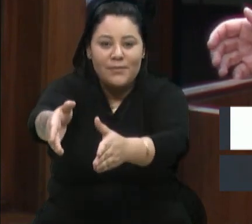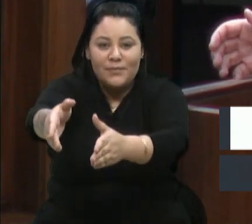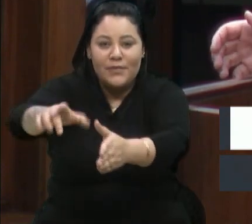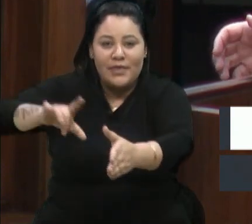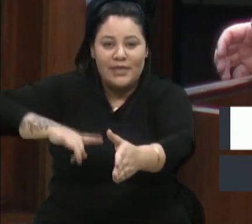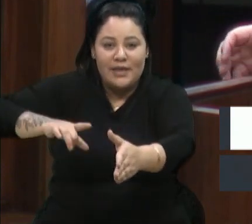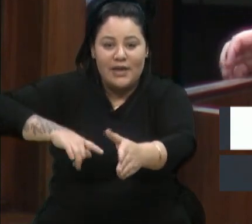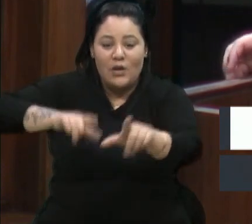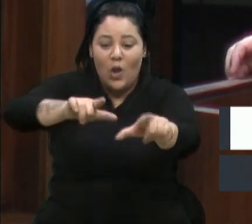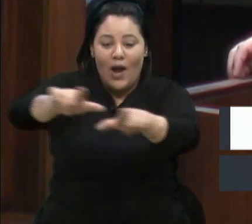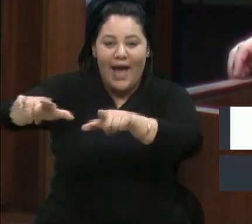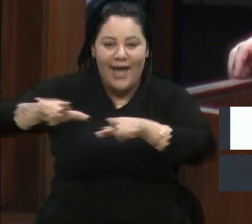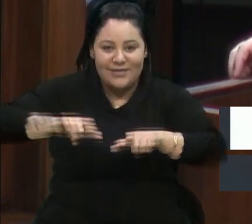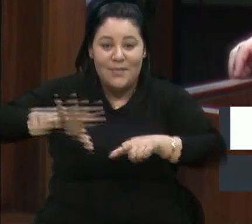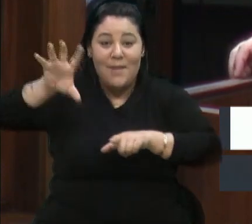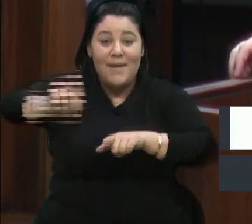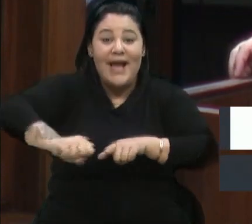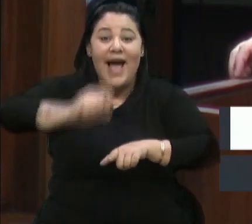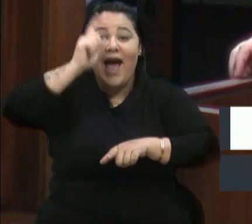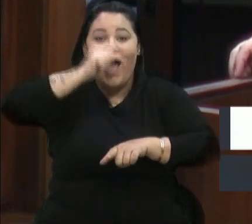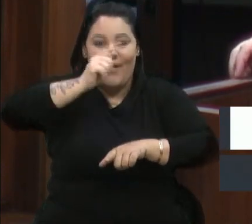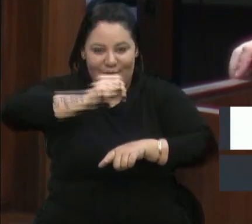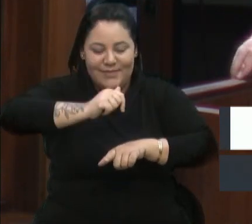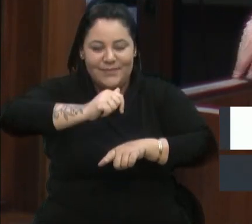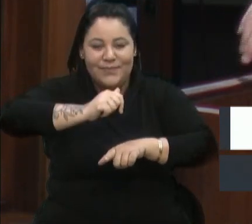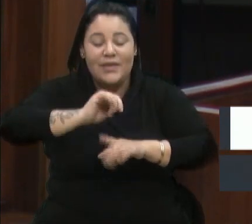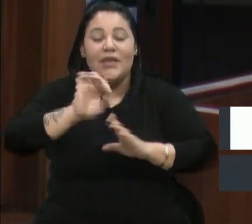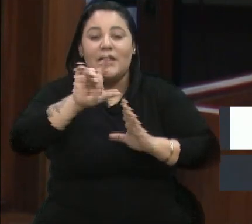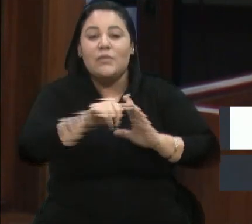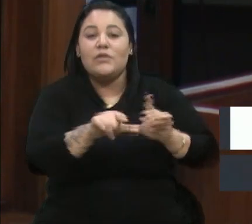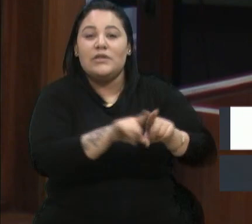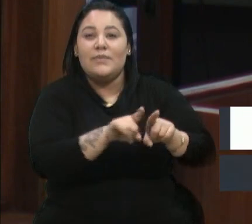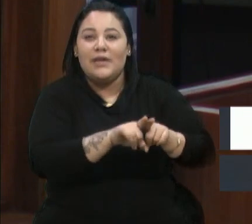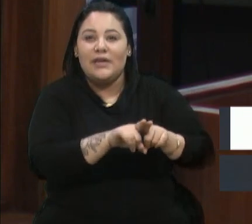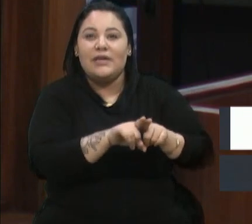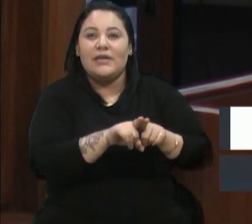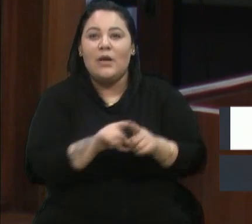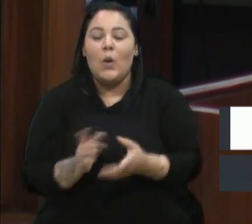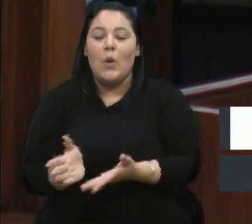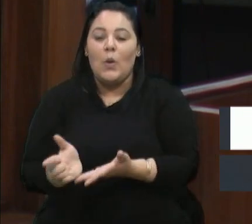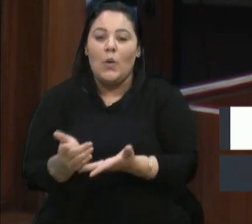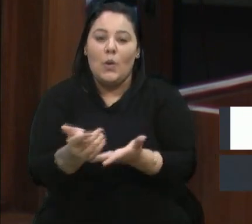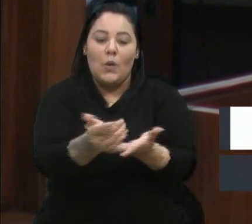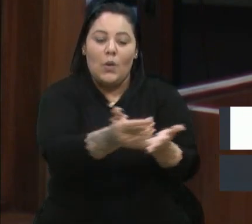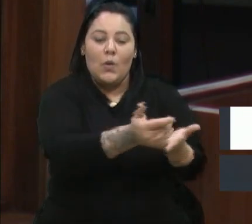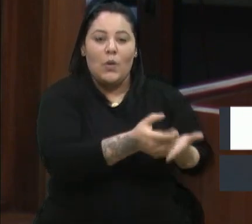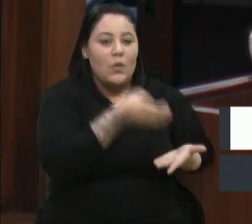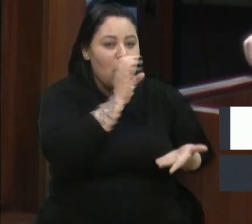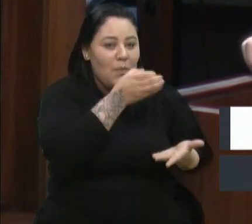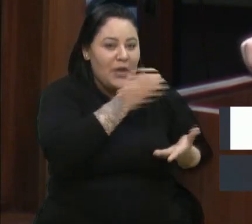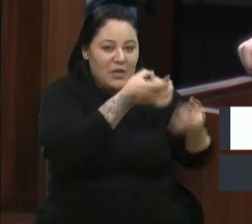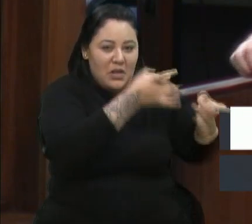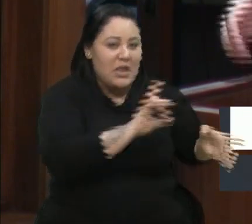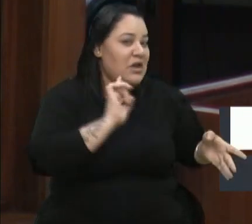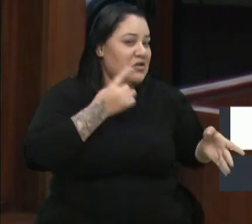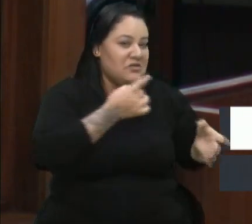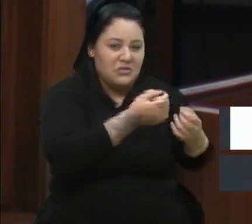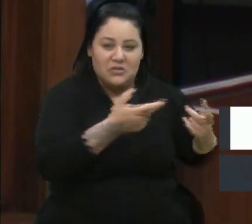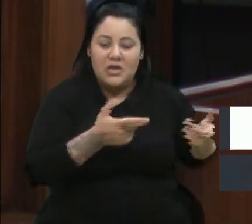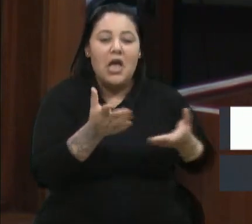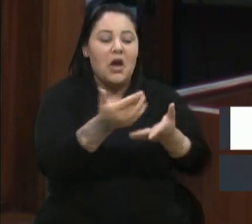percurso, né, e depois se recolhem todos os copos, que enfim são atirados no chão,